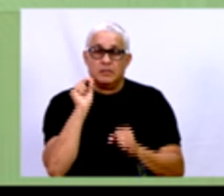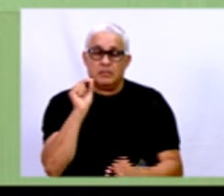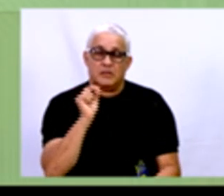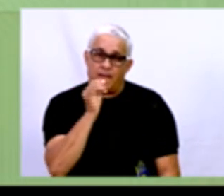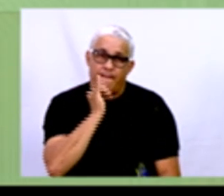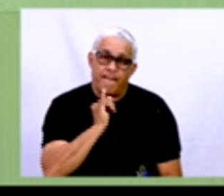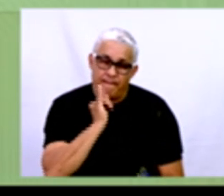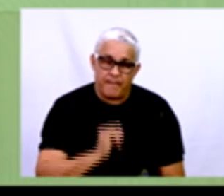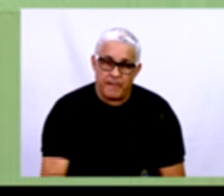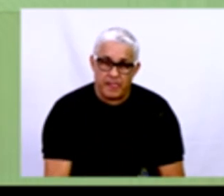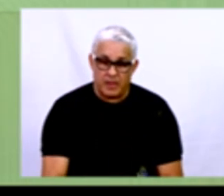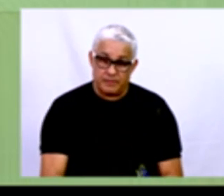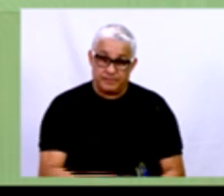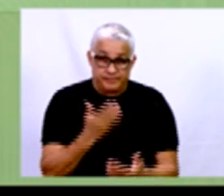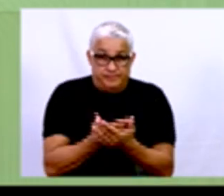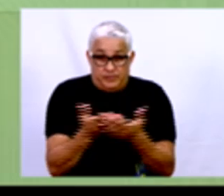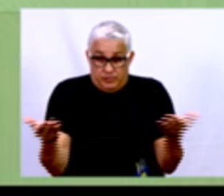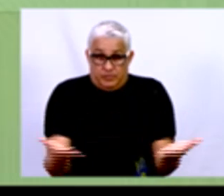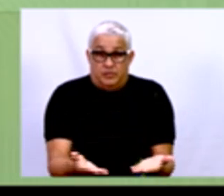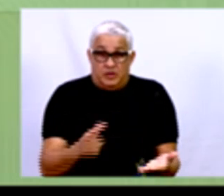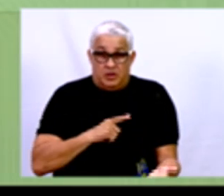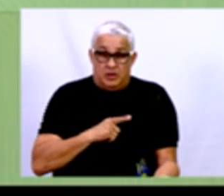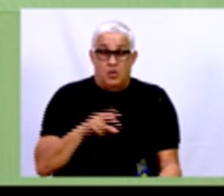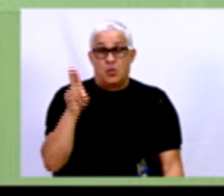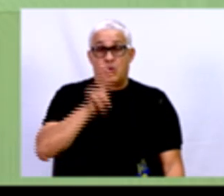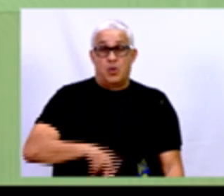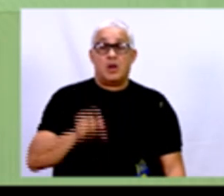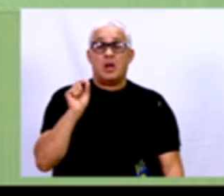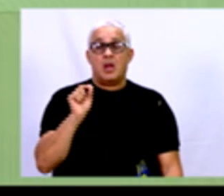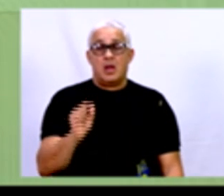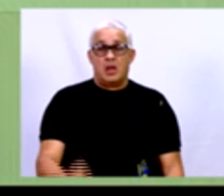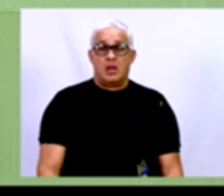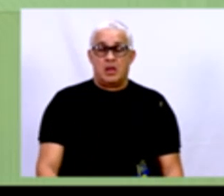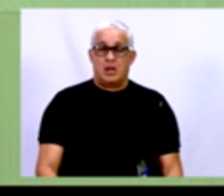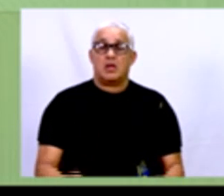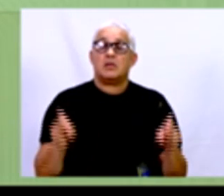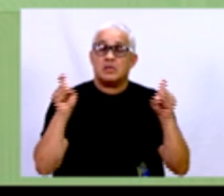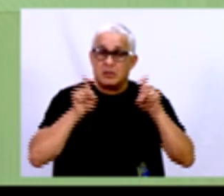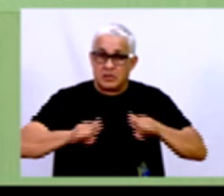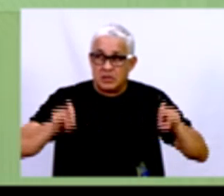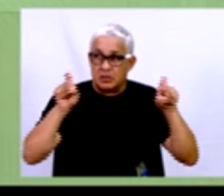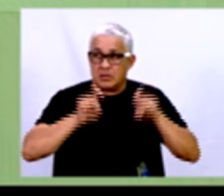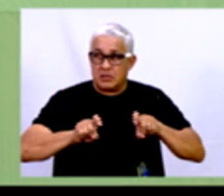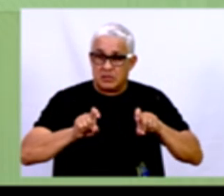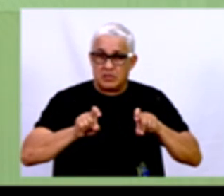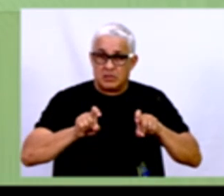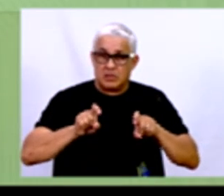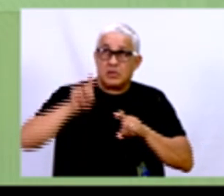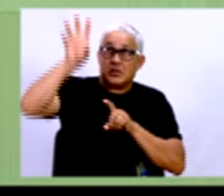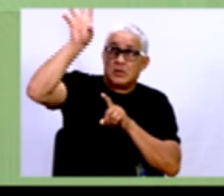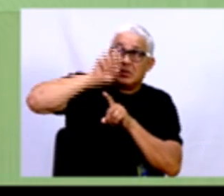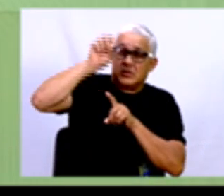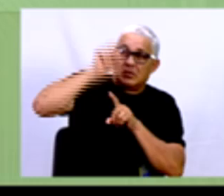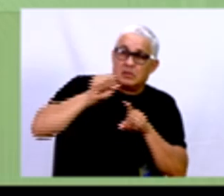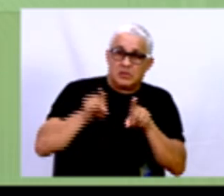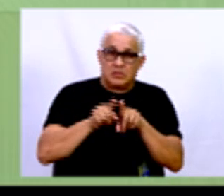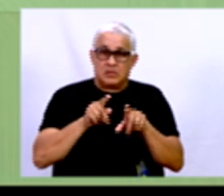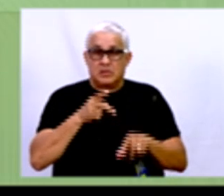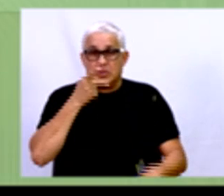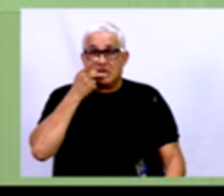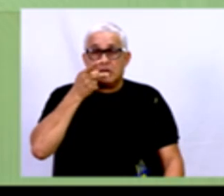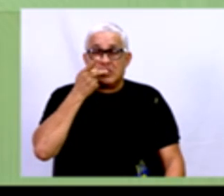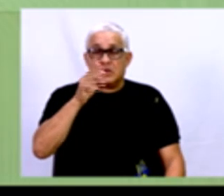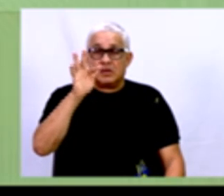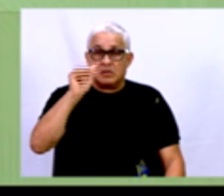por exemplo, aqui nesta aula, nós estamos utilizando o computador, o satélite, a fala, né?